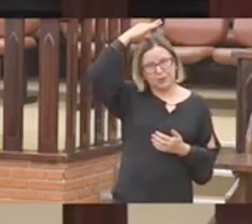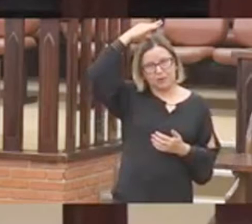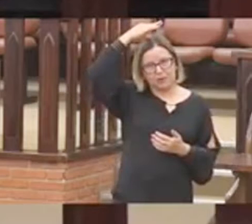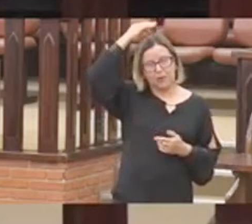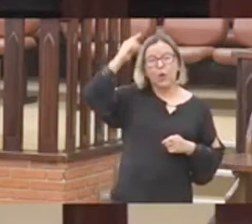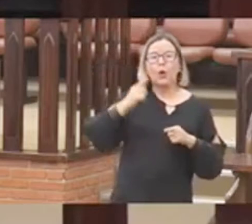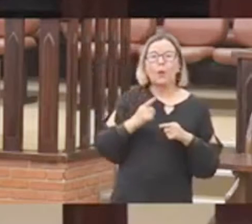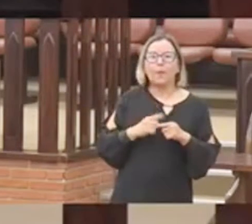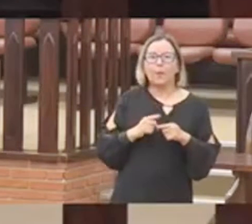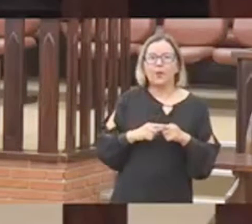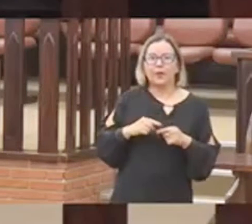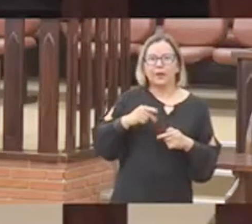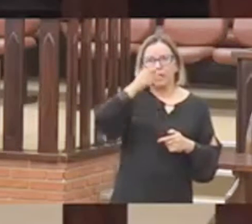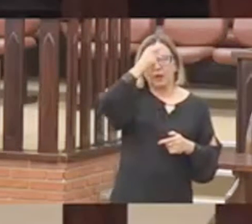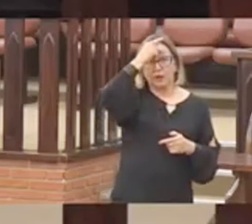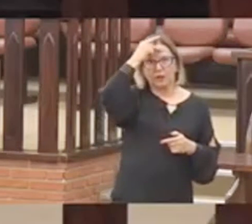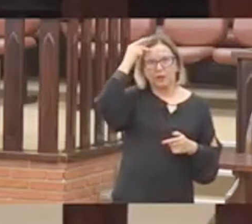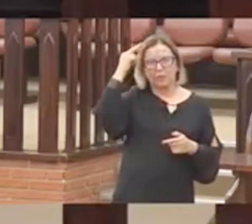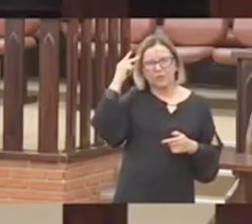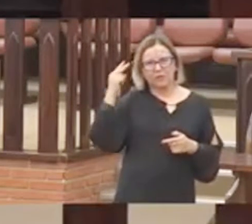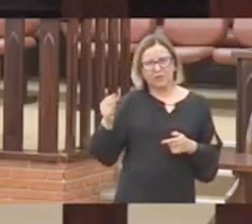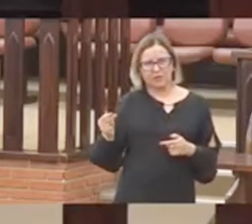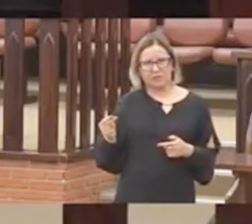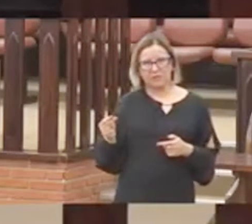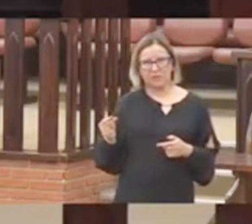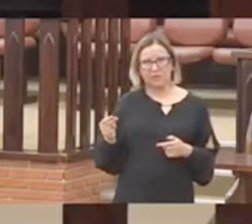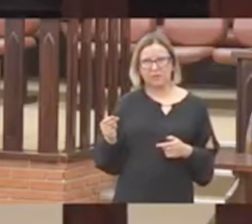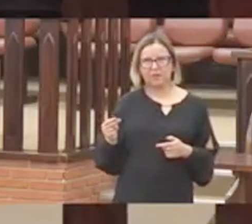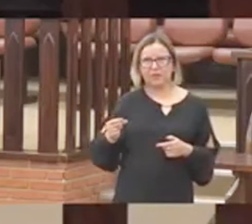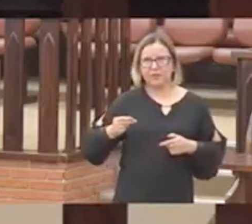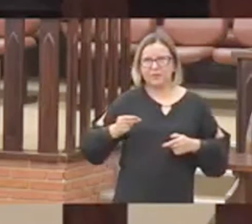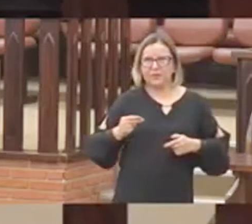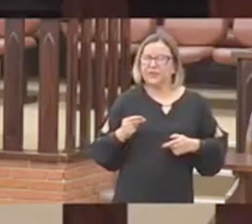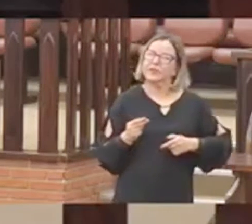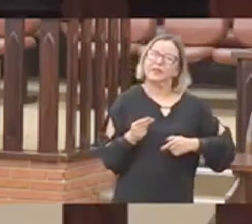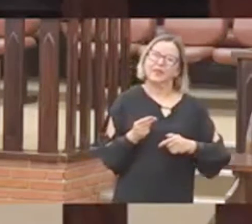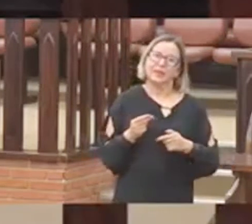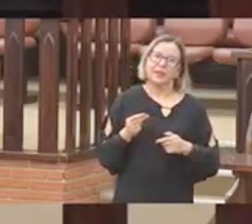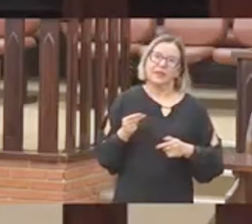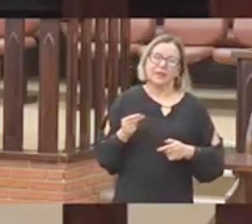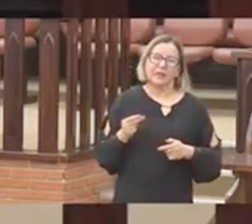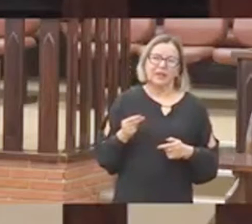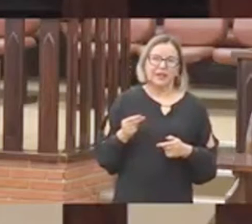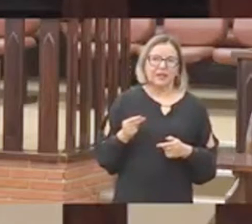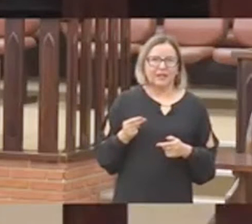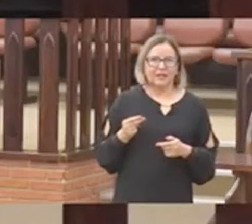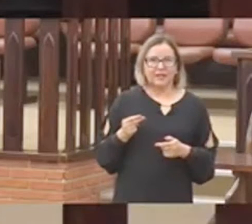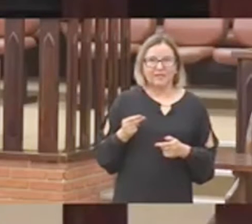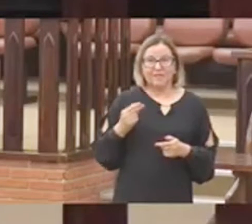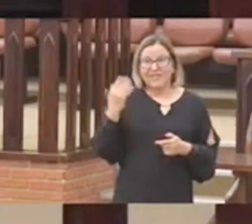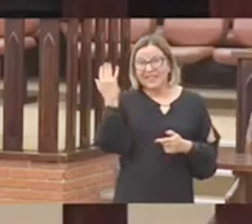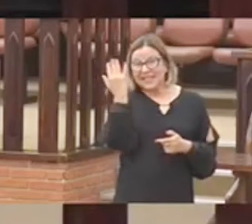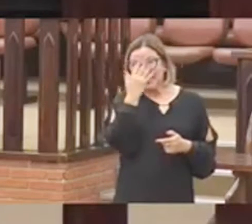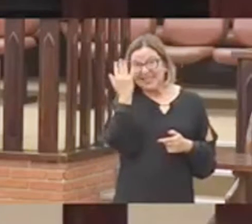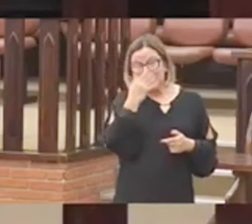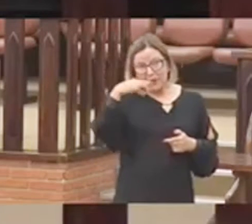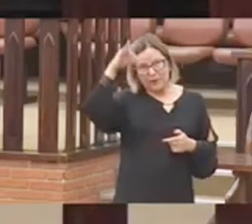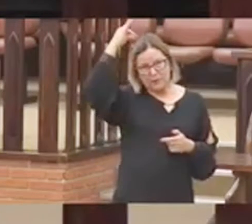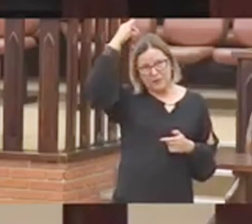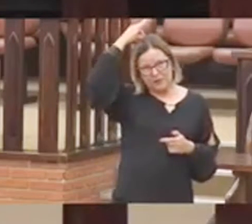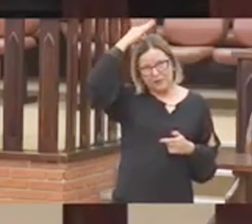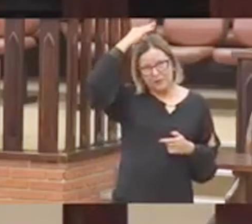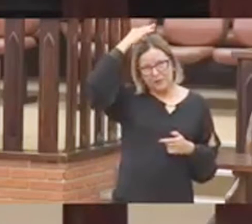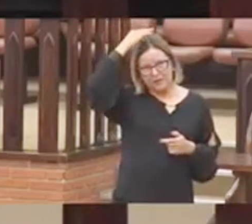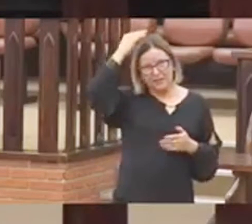estando morto espiritualmente desde o seu nascimento biológico. Talvez para você que esteja